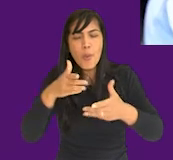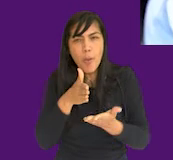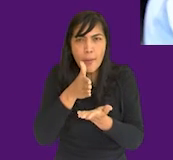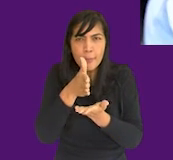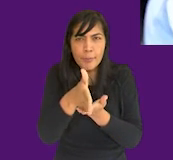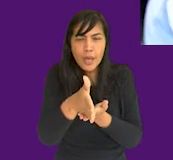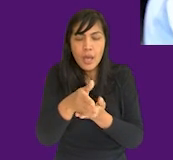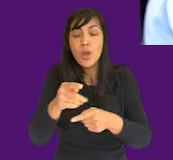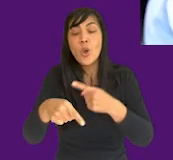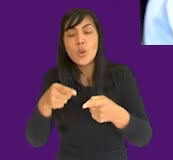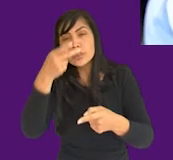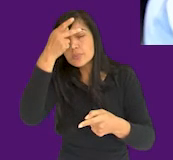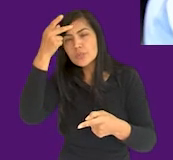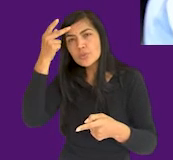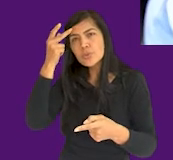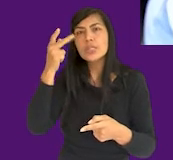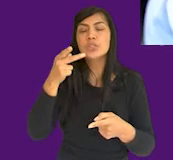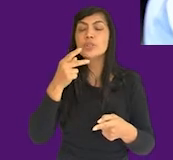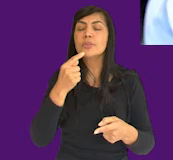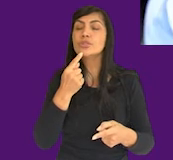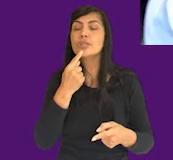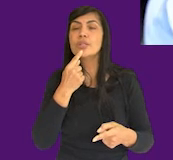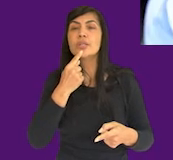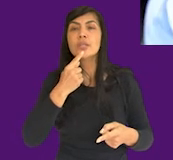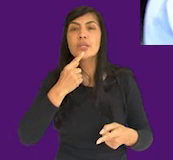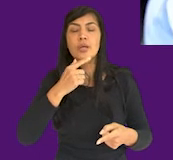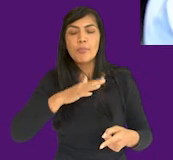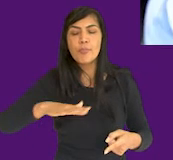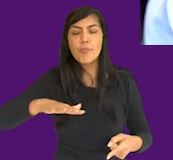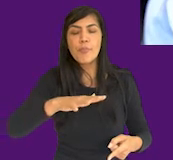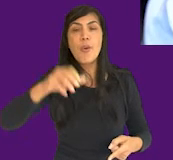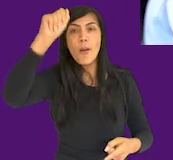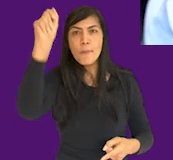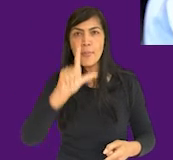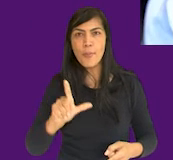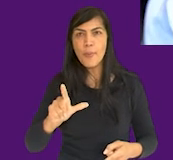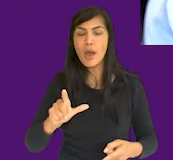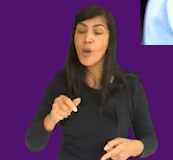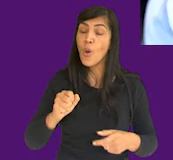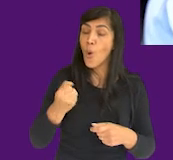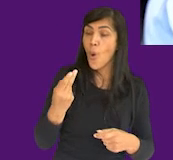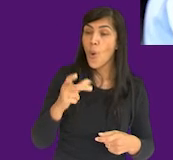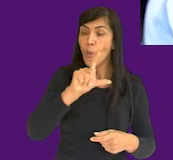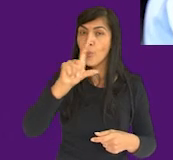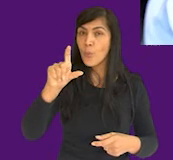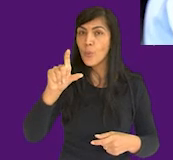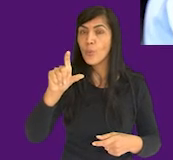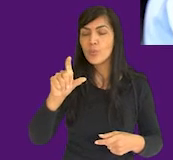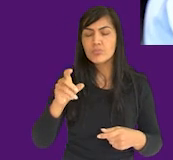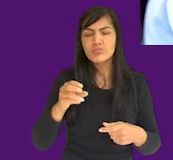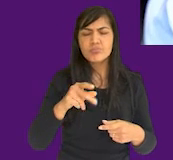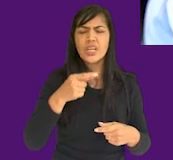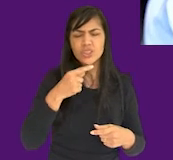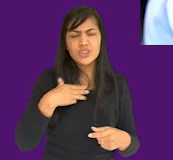atuação outras pessoas chamam de blue ocean or Sea os outros usam